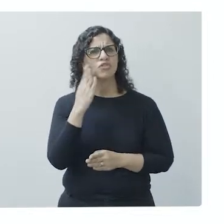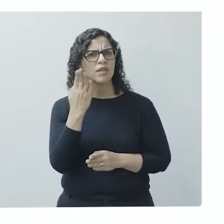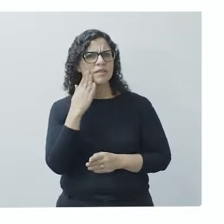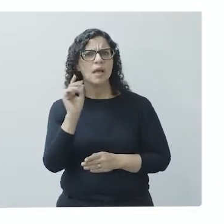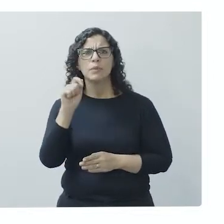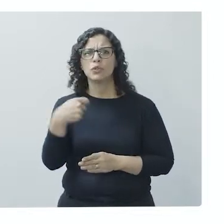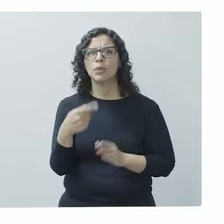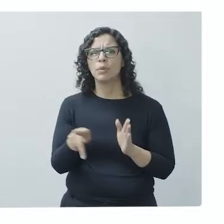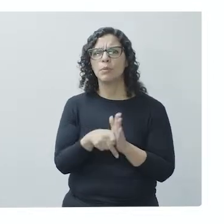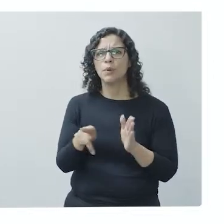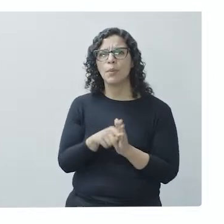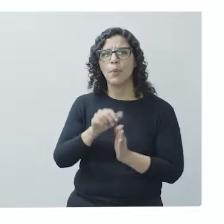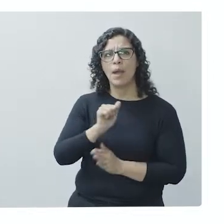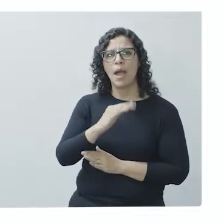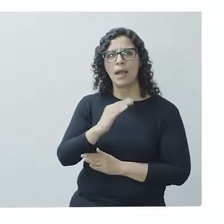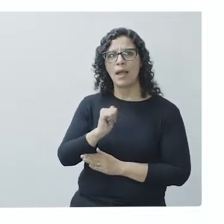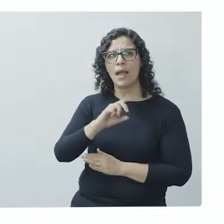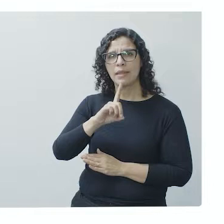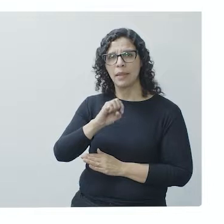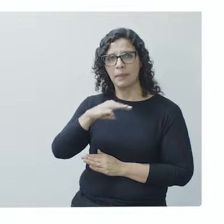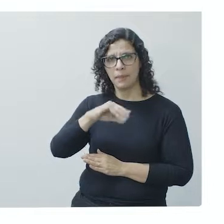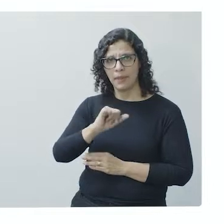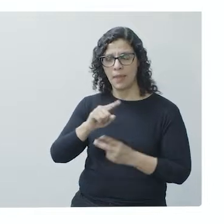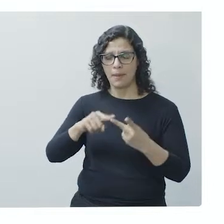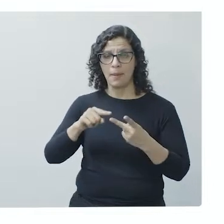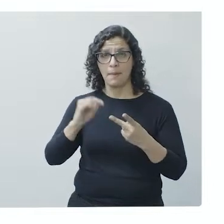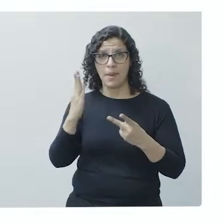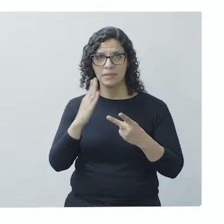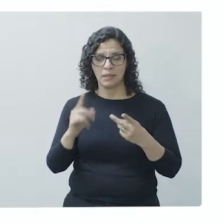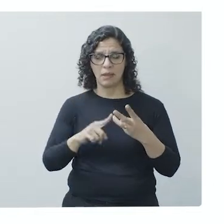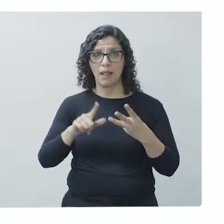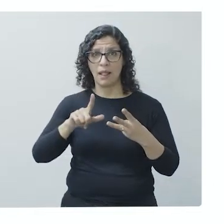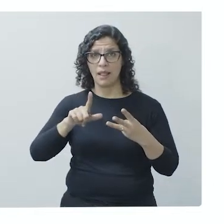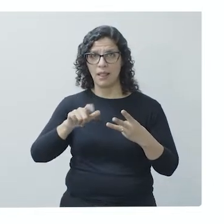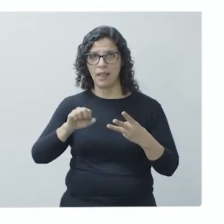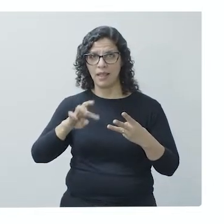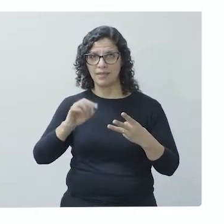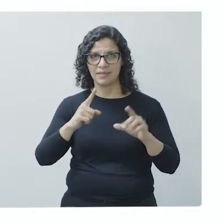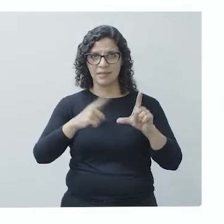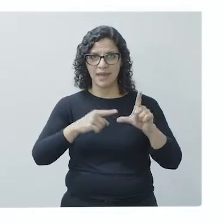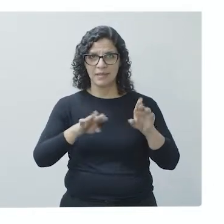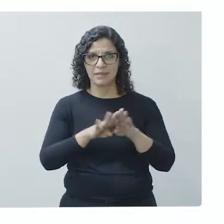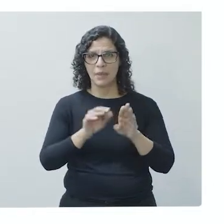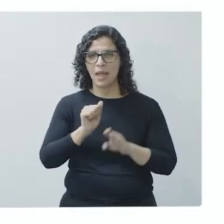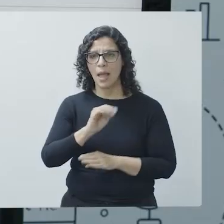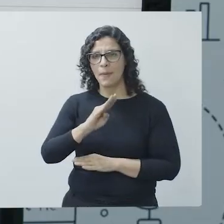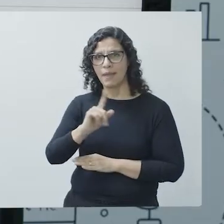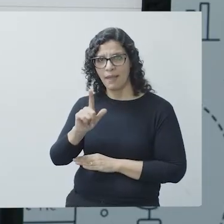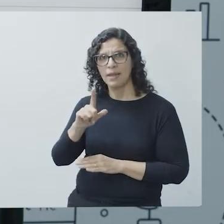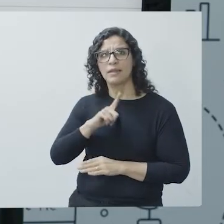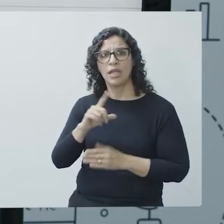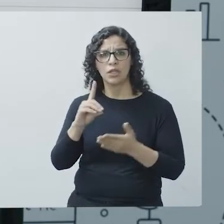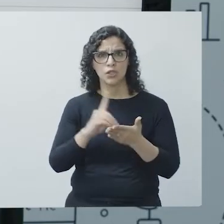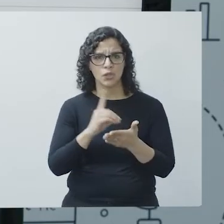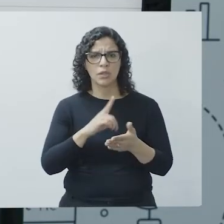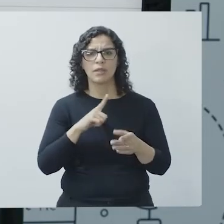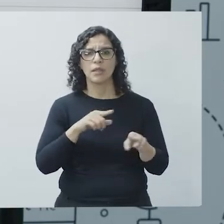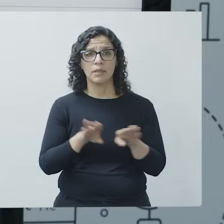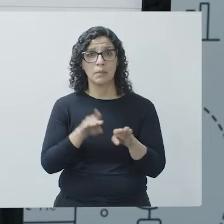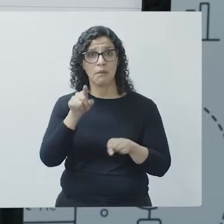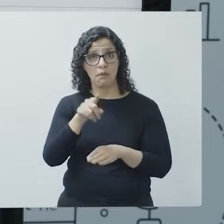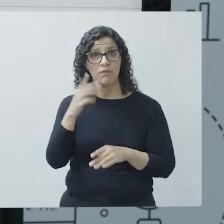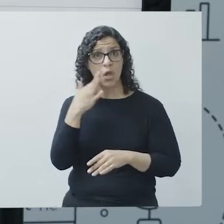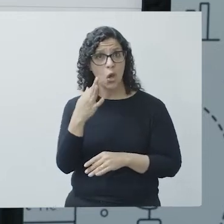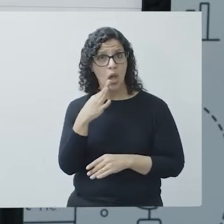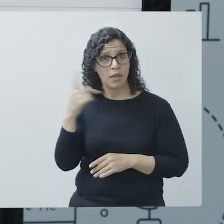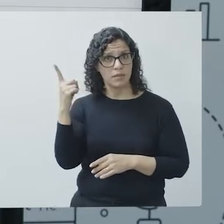ouviu falar da Academia Brasileira de Letras? É, existe essa ABL, tem dicionário, ABL. Então, será